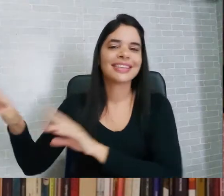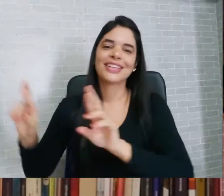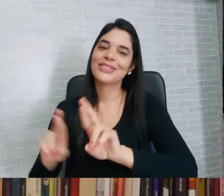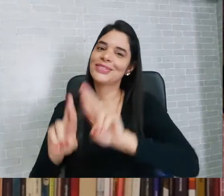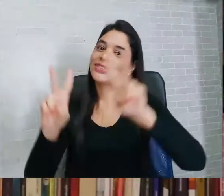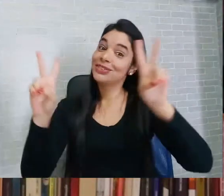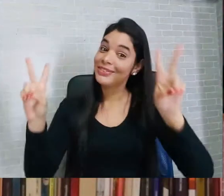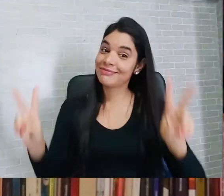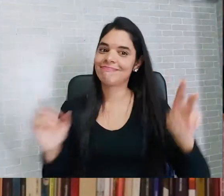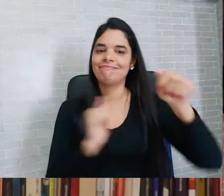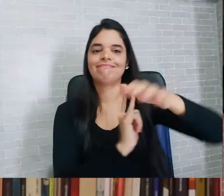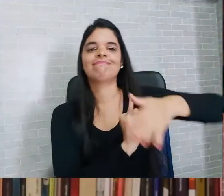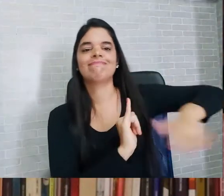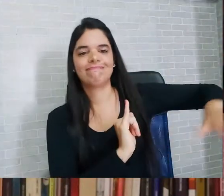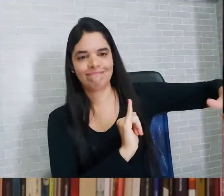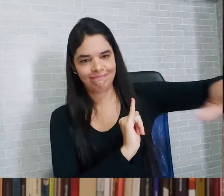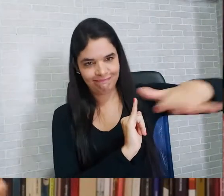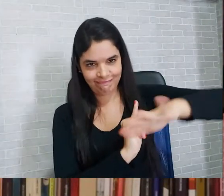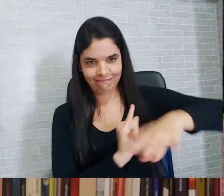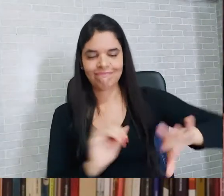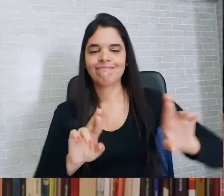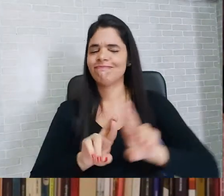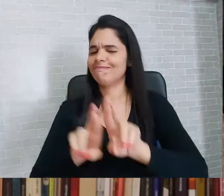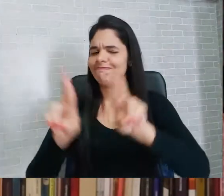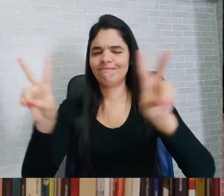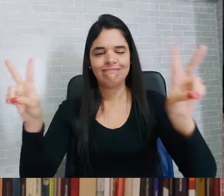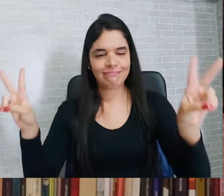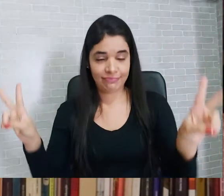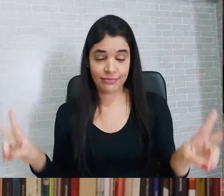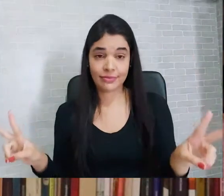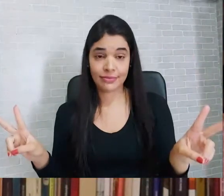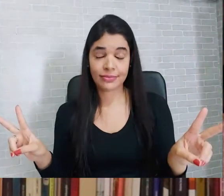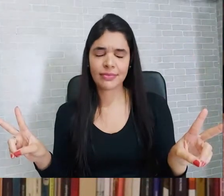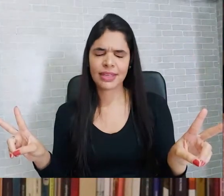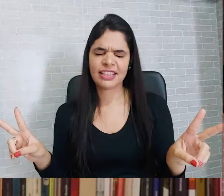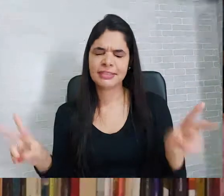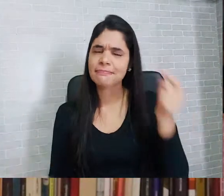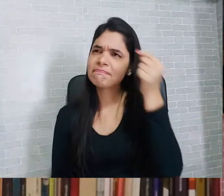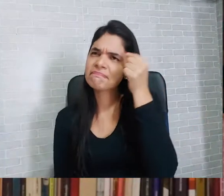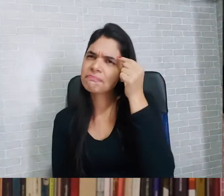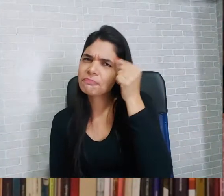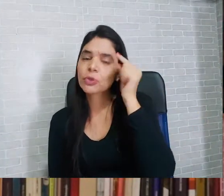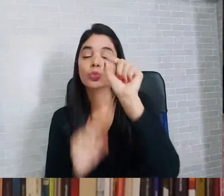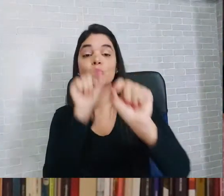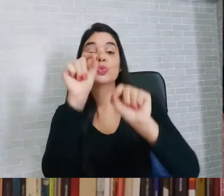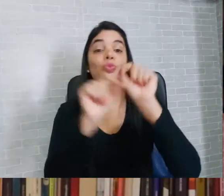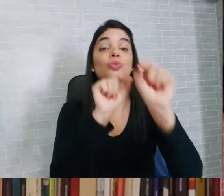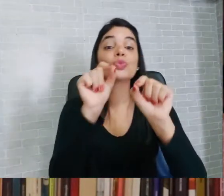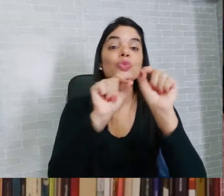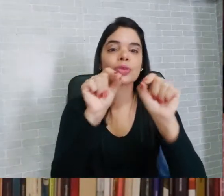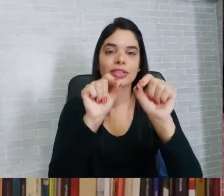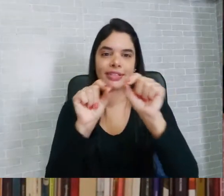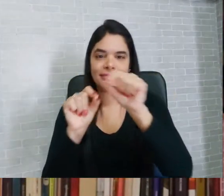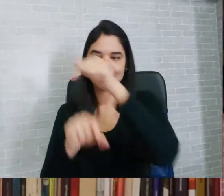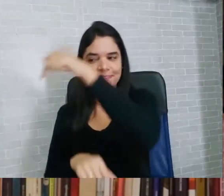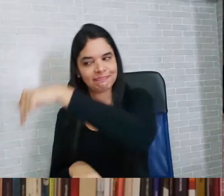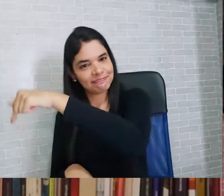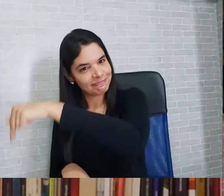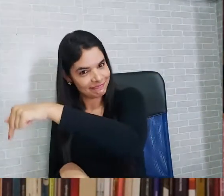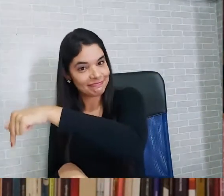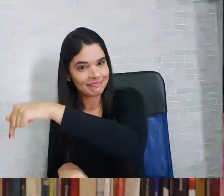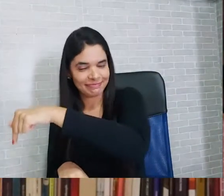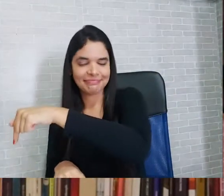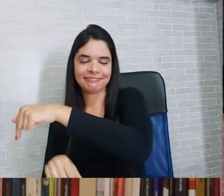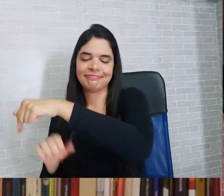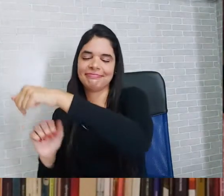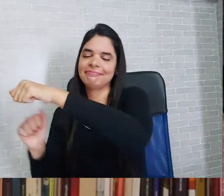são idênticas às que aconteceram nas Antilhas. Então, para a gente ter uma ideia, na Guiana Francesa nós tivemos os ameríndios,